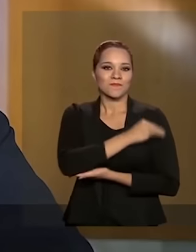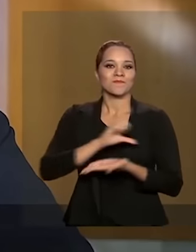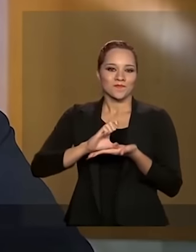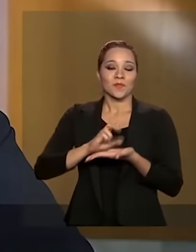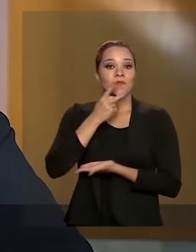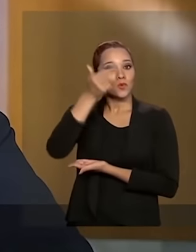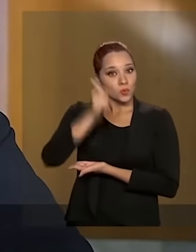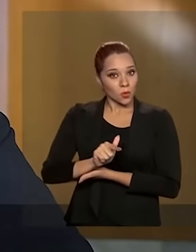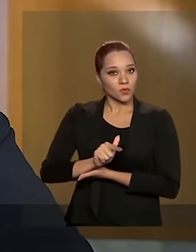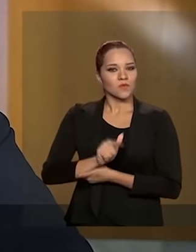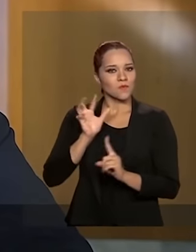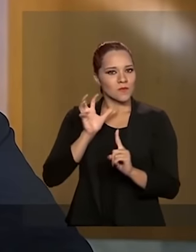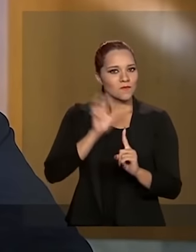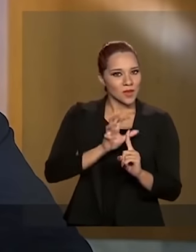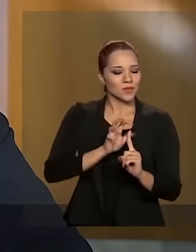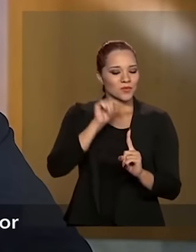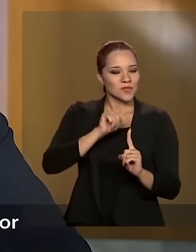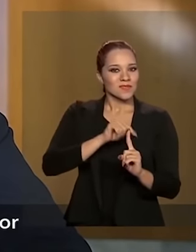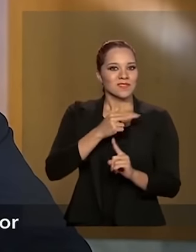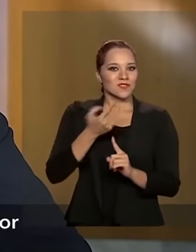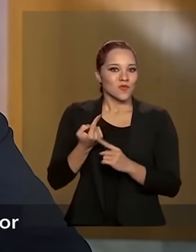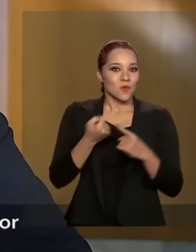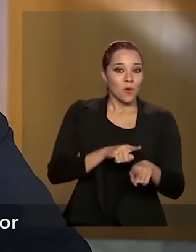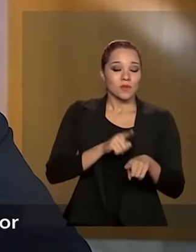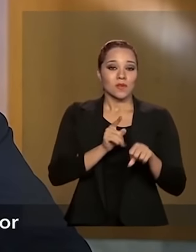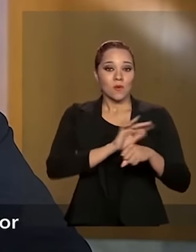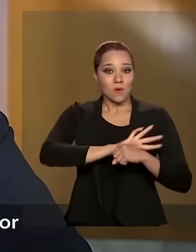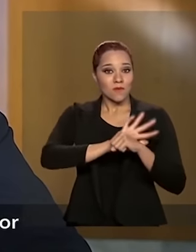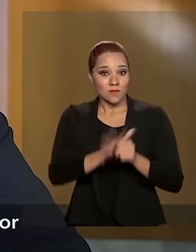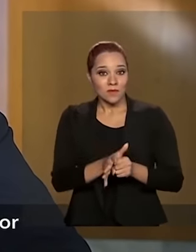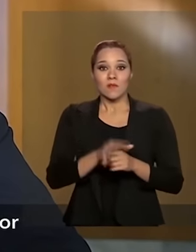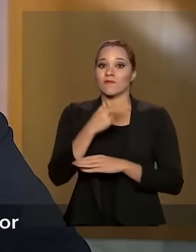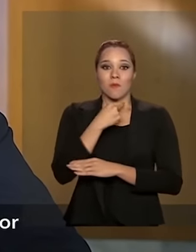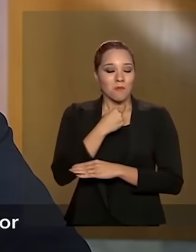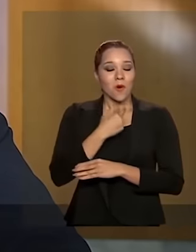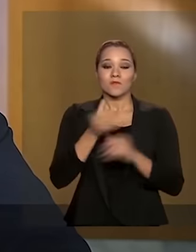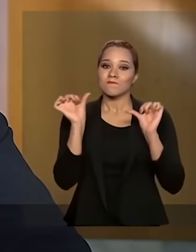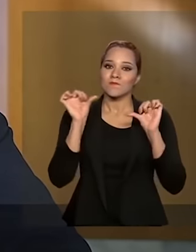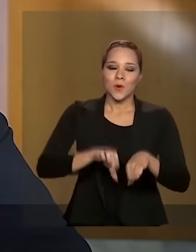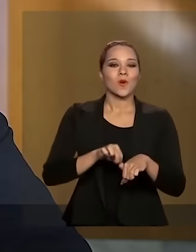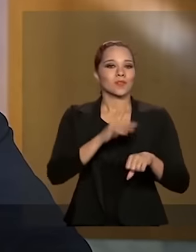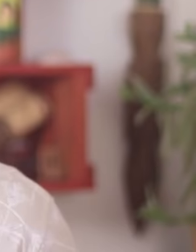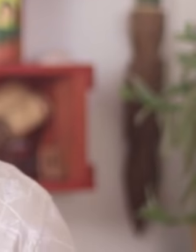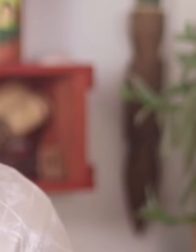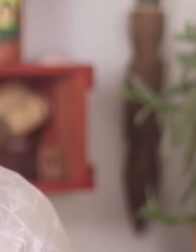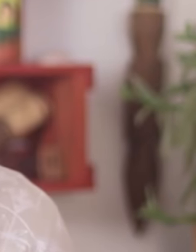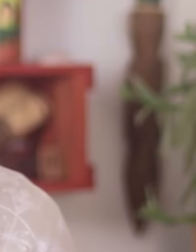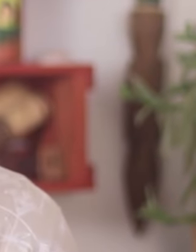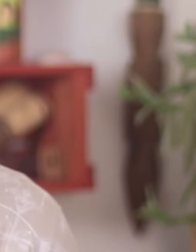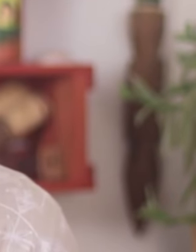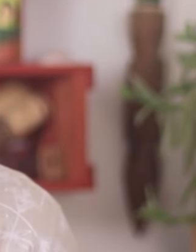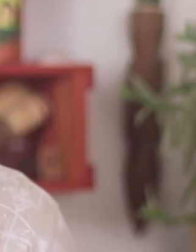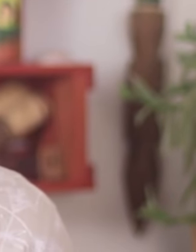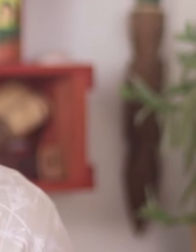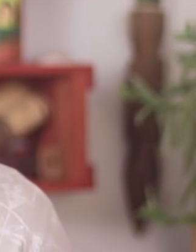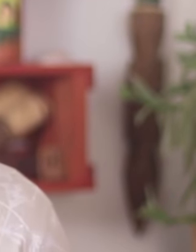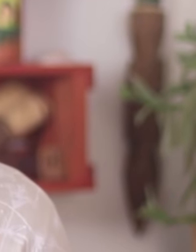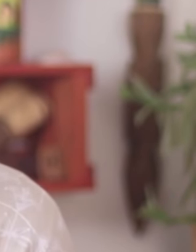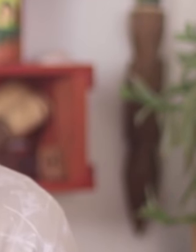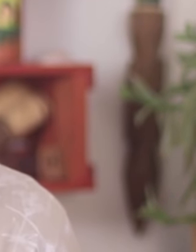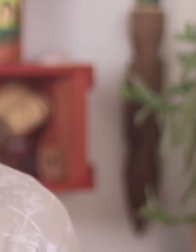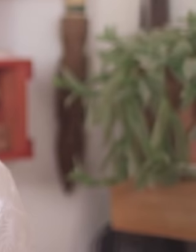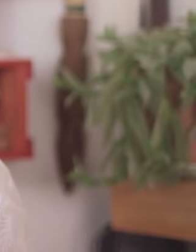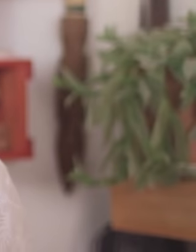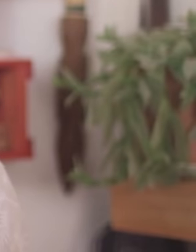entre os mais pobres capitu o efeito colateral das medidas de combate ao clã giros não pode ser pior do que a própria bolsonaro insisti